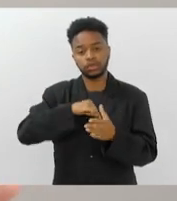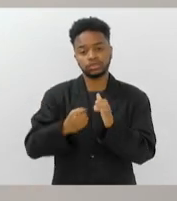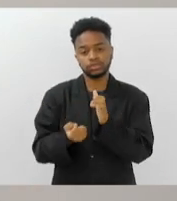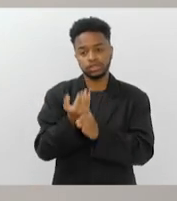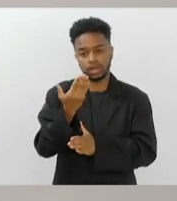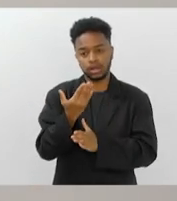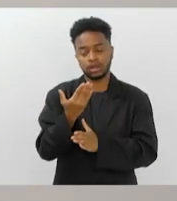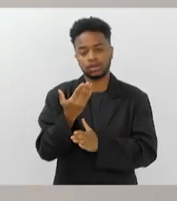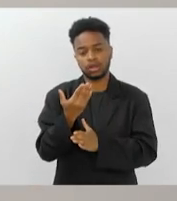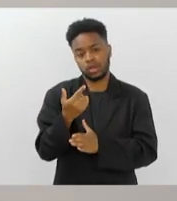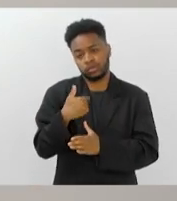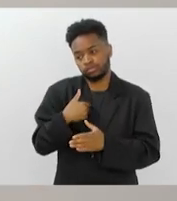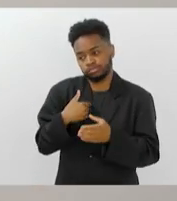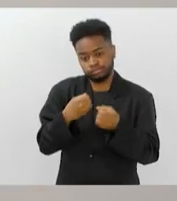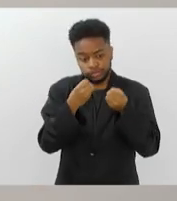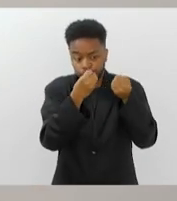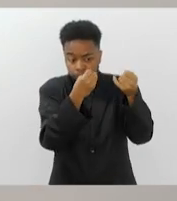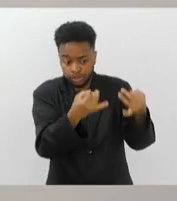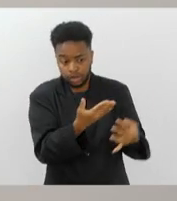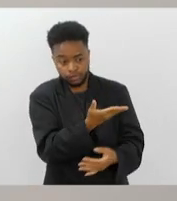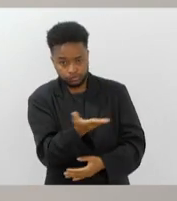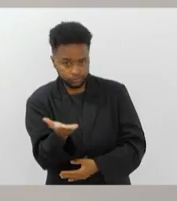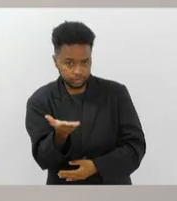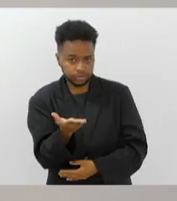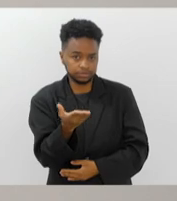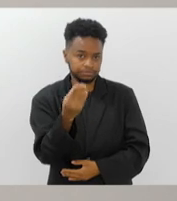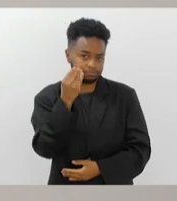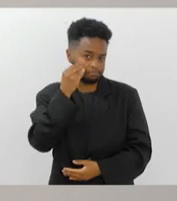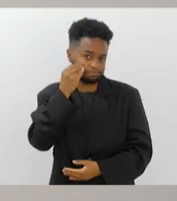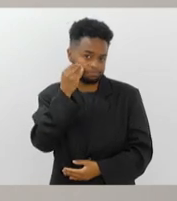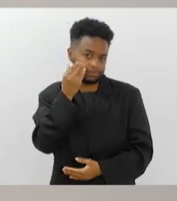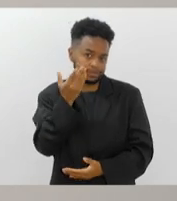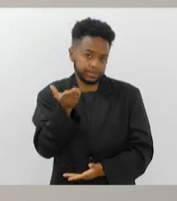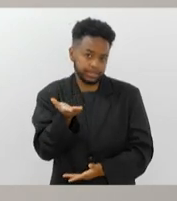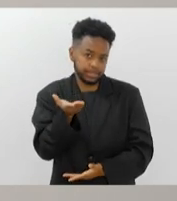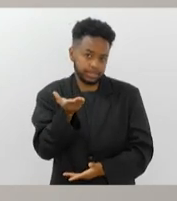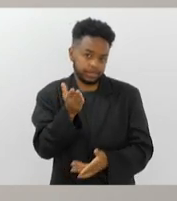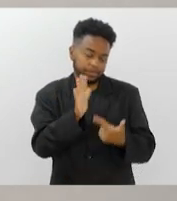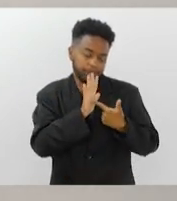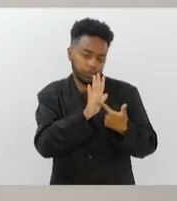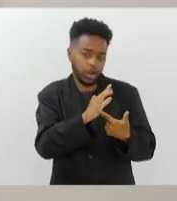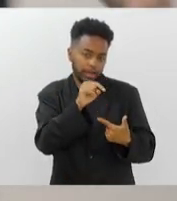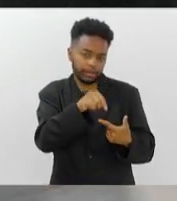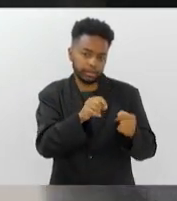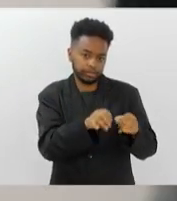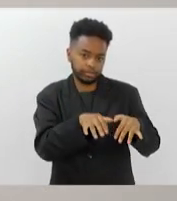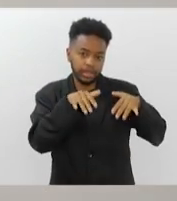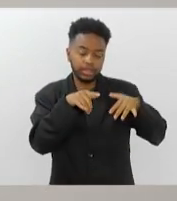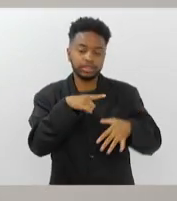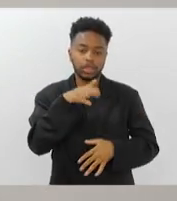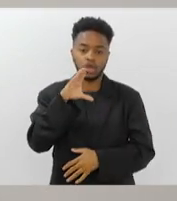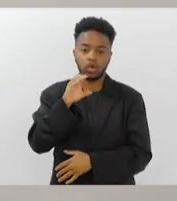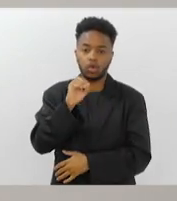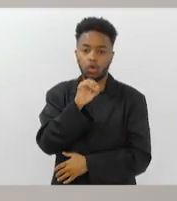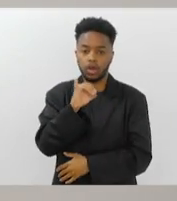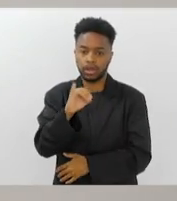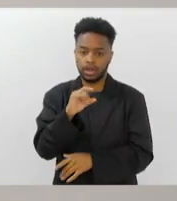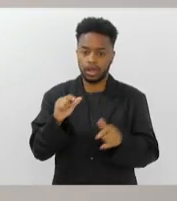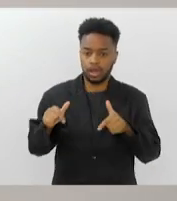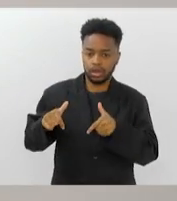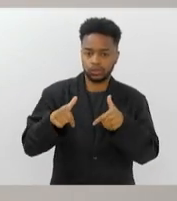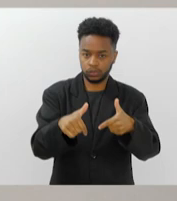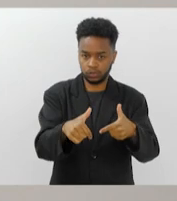minimamente uma uma satisfação eh para para para essa audiência existe um coi que tá atuando